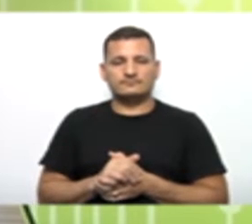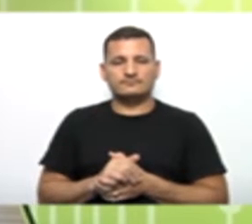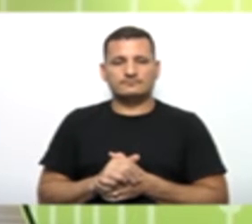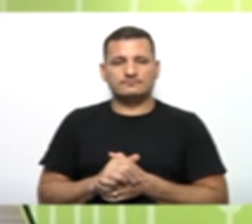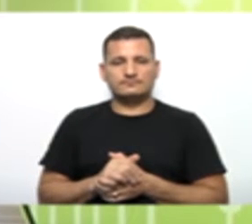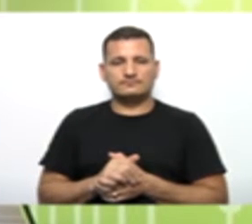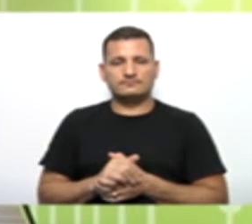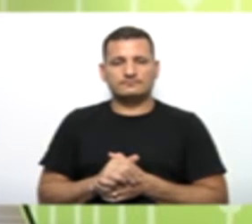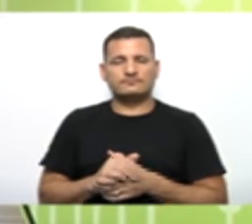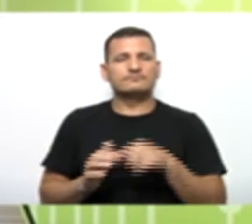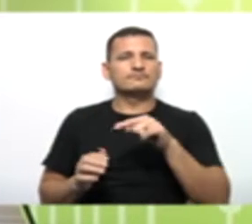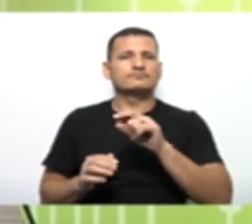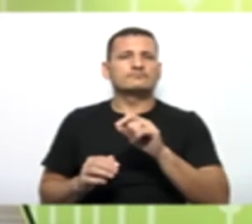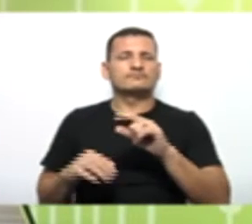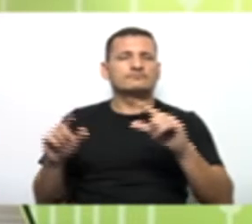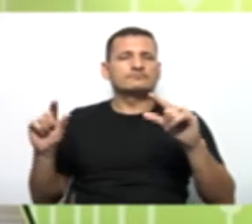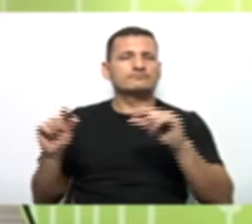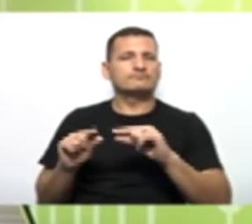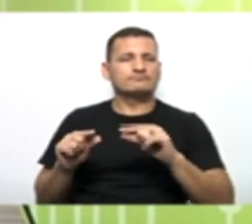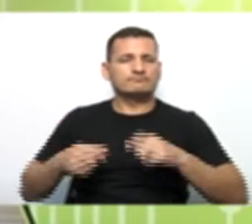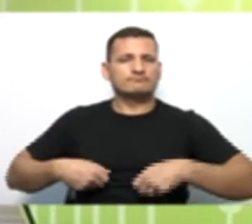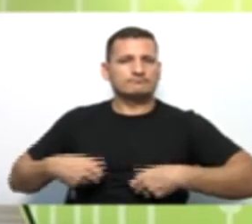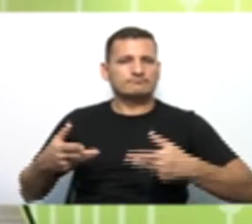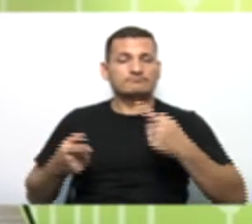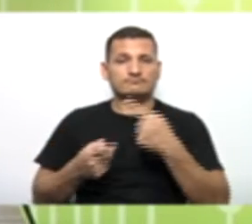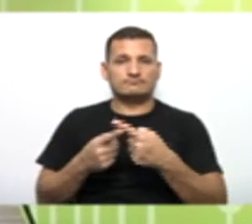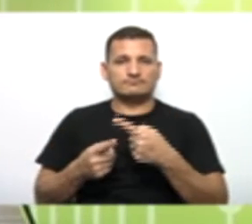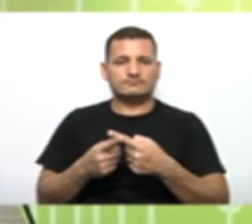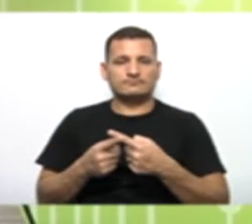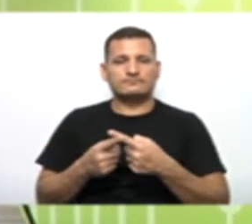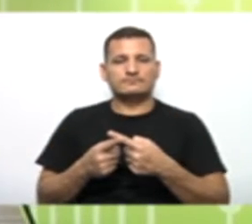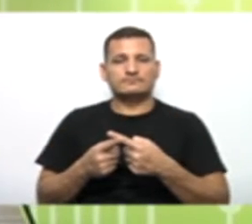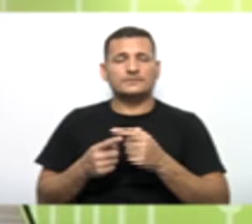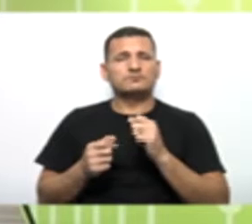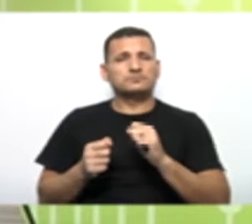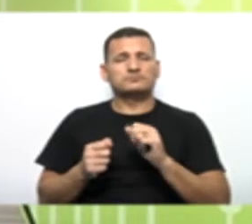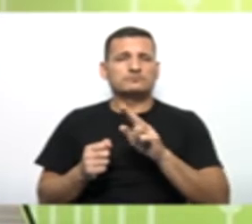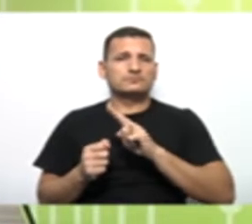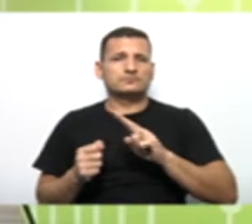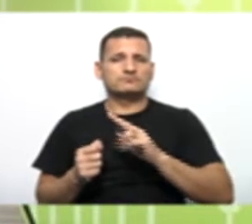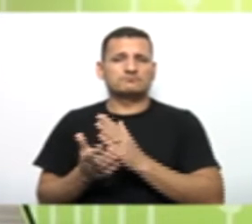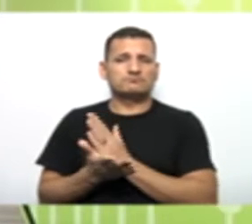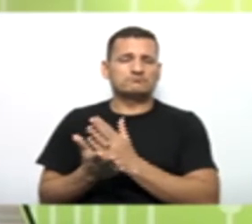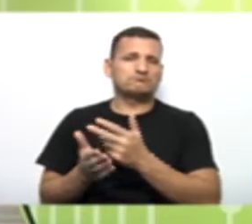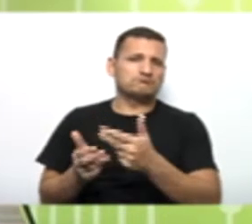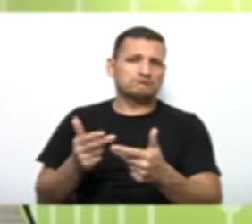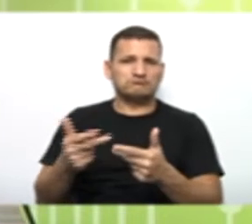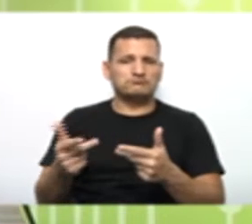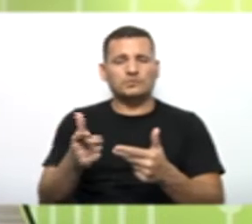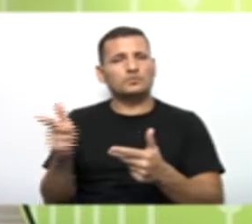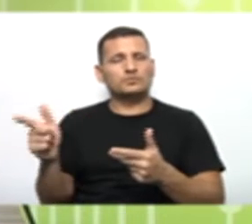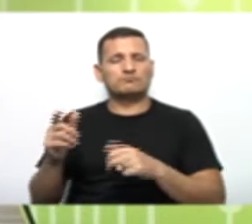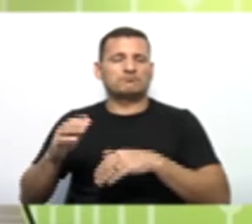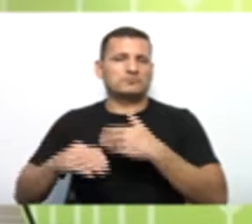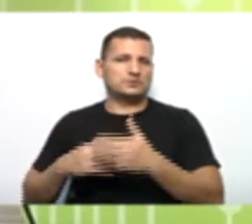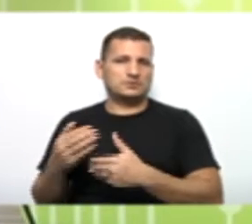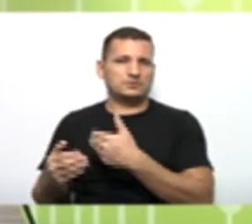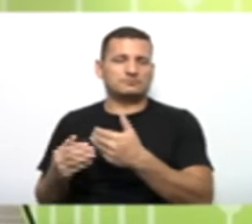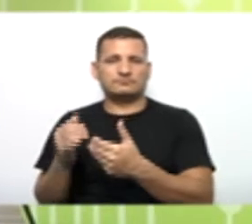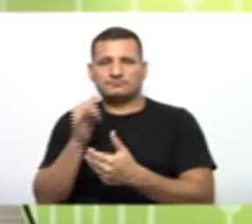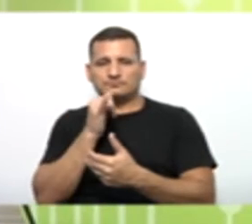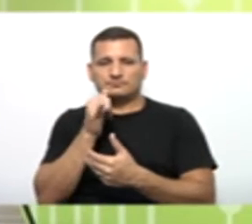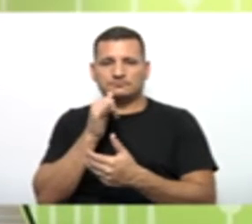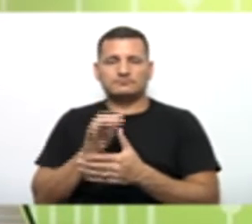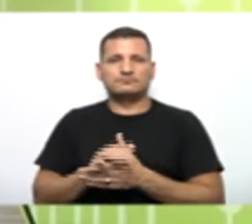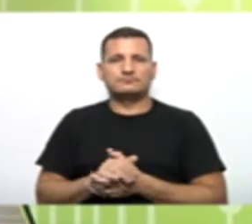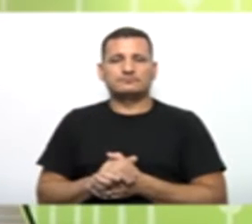uma redução de custos. Por quê? Ela pode utilizar alguns resíduos em outro processo produtivo, como, por exemplo, a